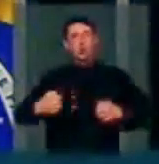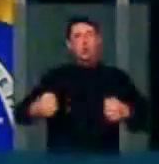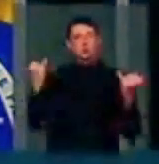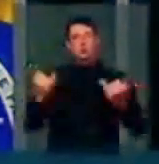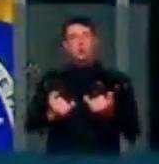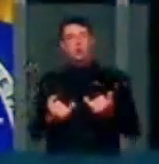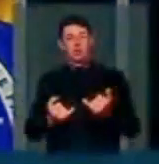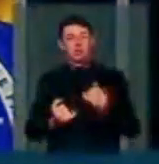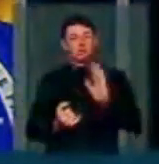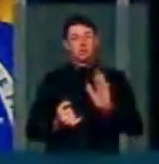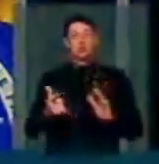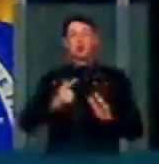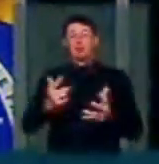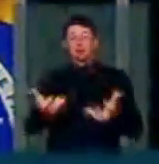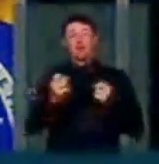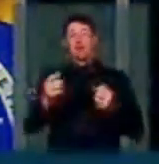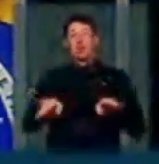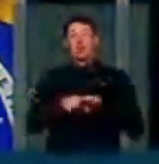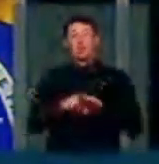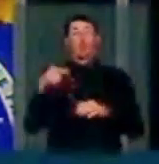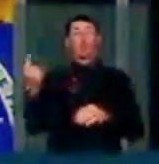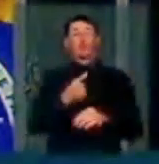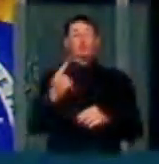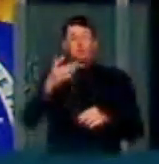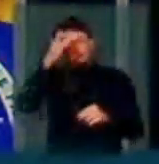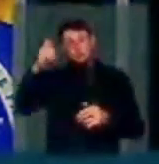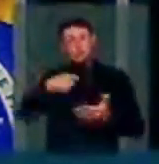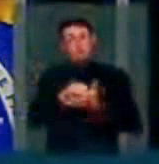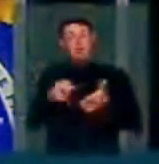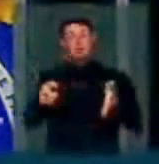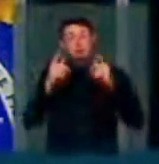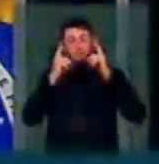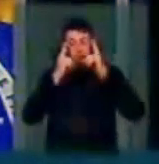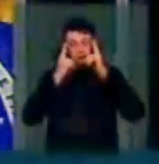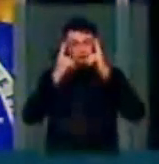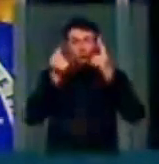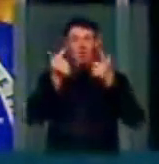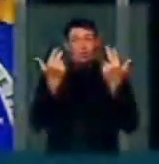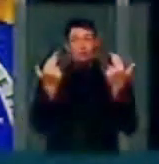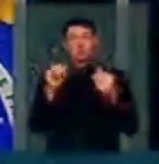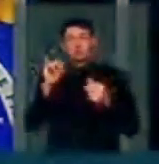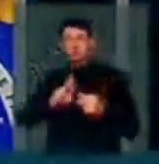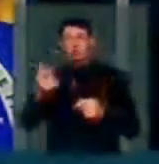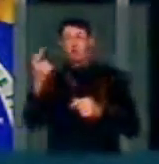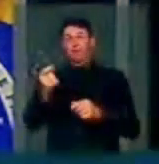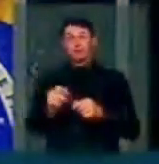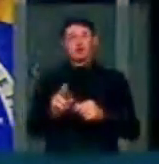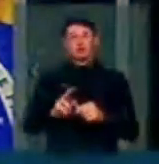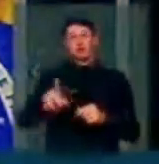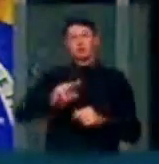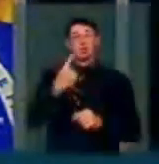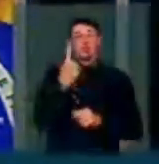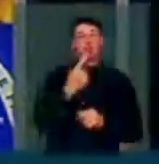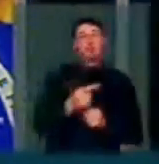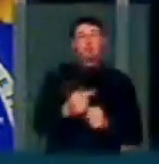os elevadores atenderão a todo mundo igualmente, e os condôminos pagarão por aquilo o mesmo valor, independente se eles usaram 20 vezes o elevador uma vez só,